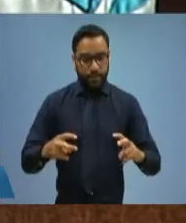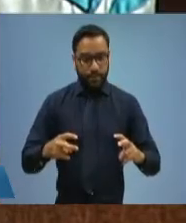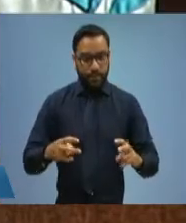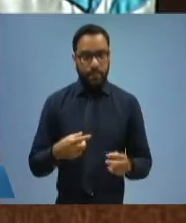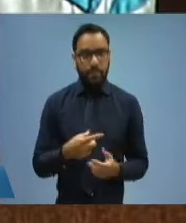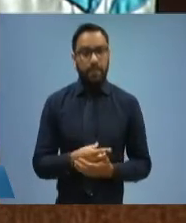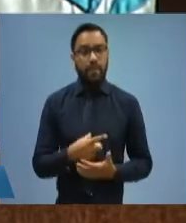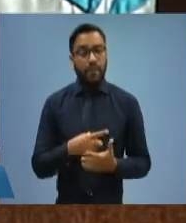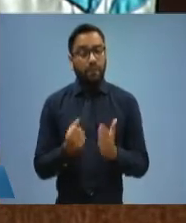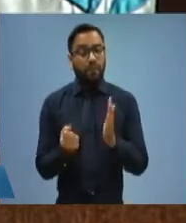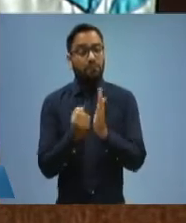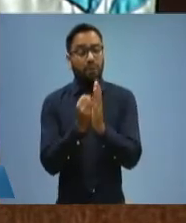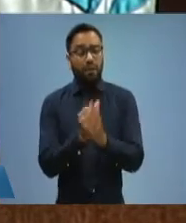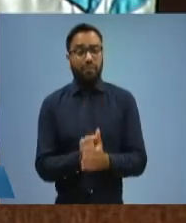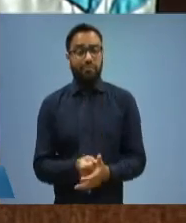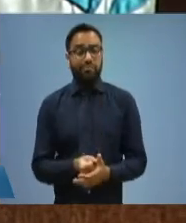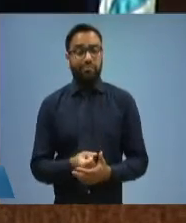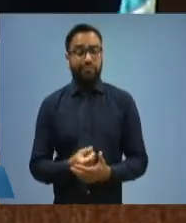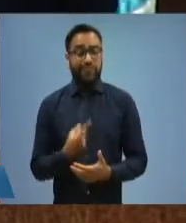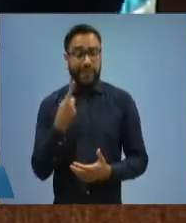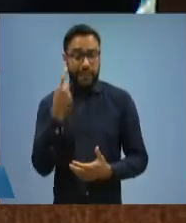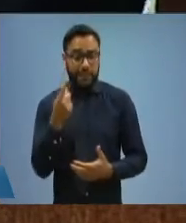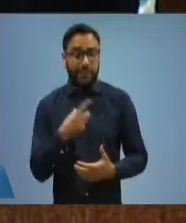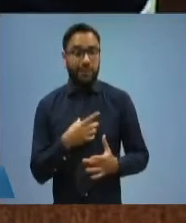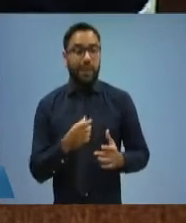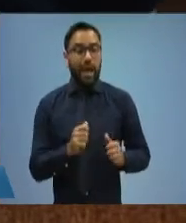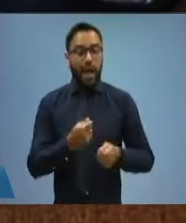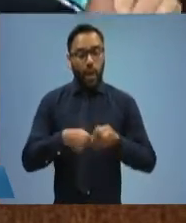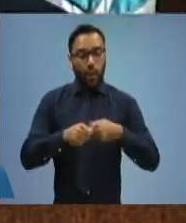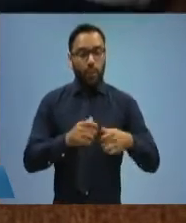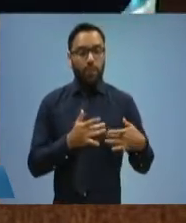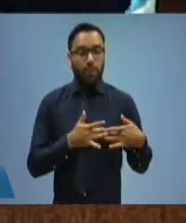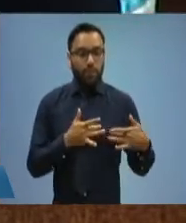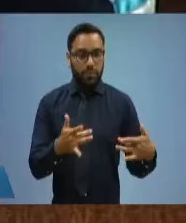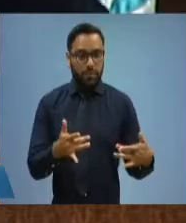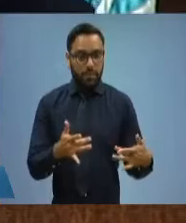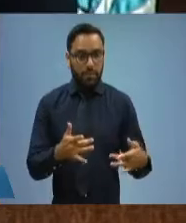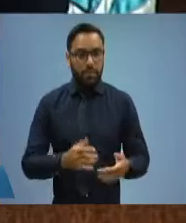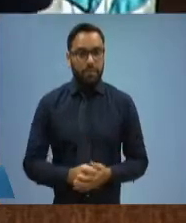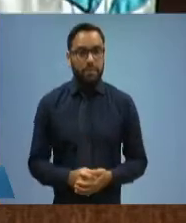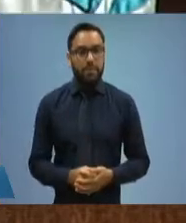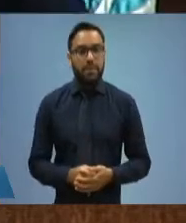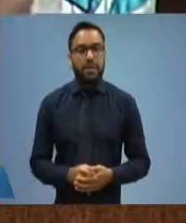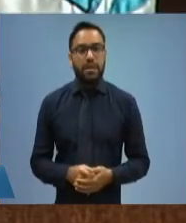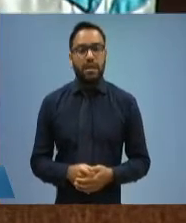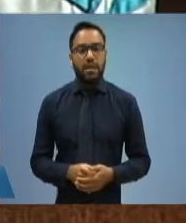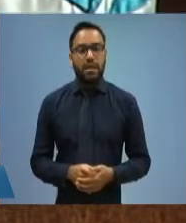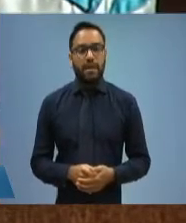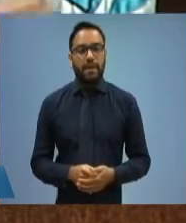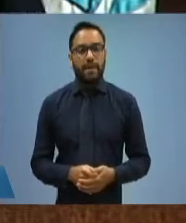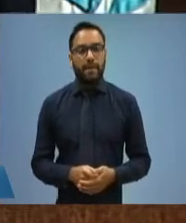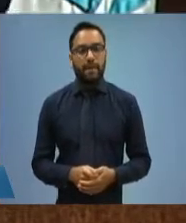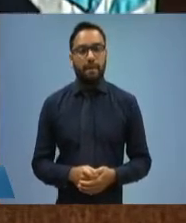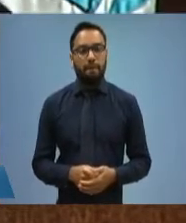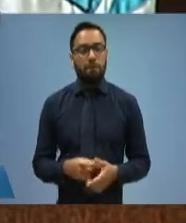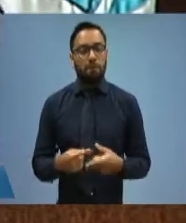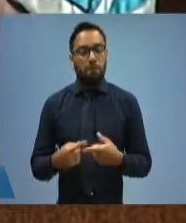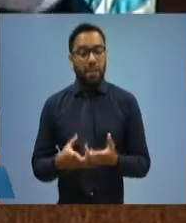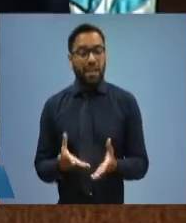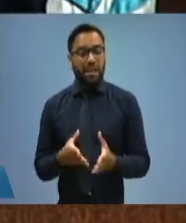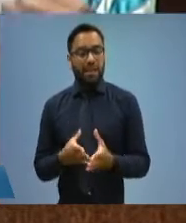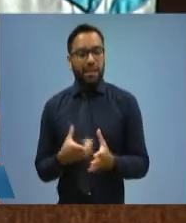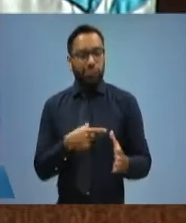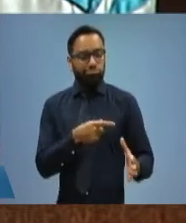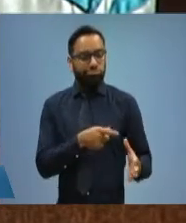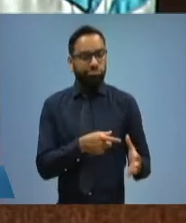economia solidária. O tema da economia solidária não tem que estar lá na Secretaria de Cultura, tem que estar na Secretaria de Desenvolvimento Econômico. Até falo com o vereador Milton,